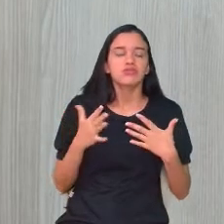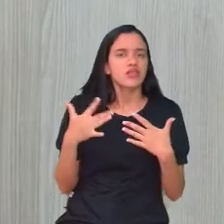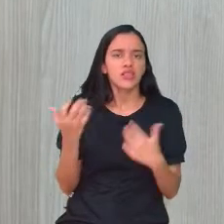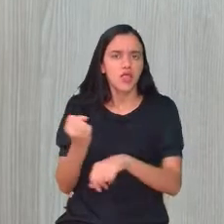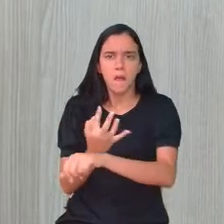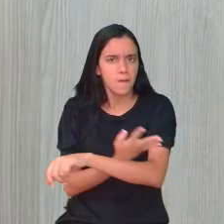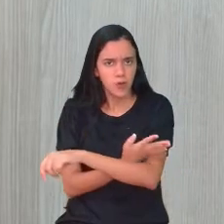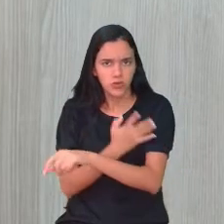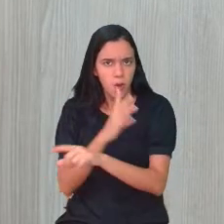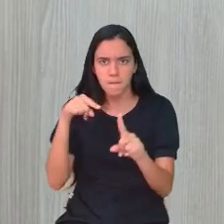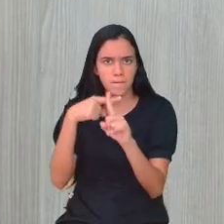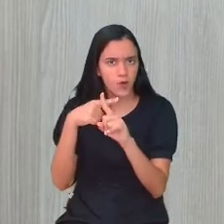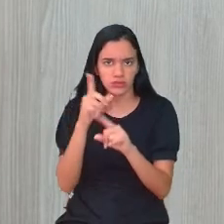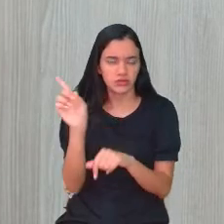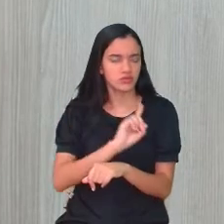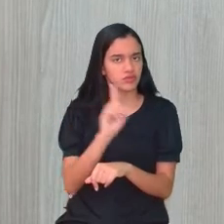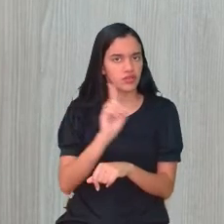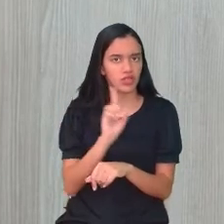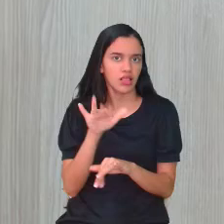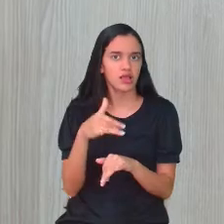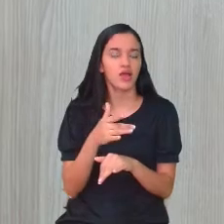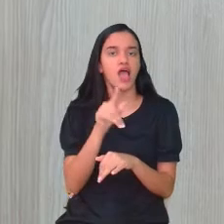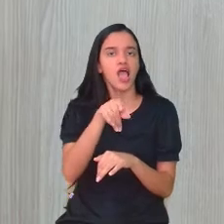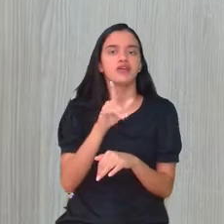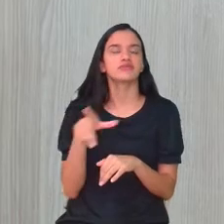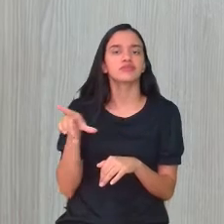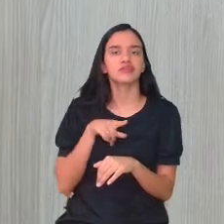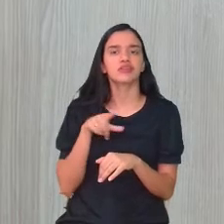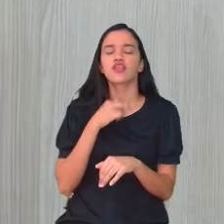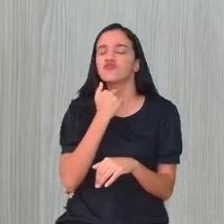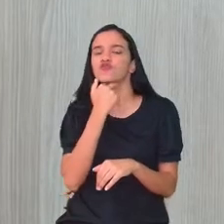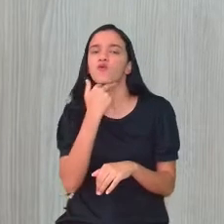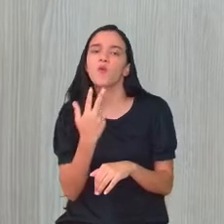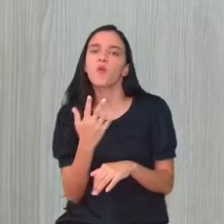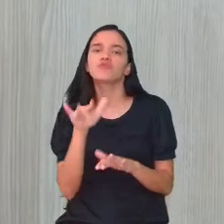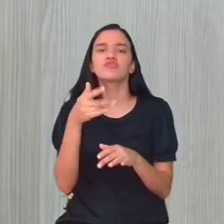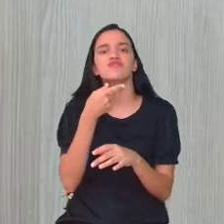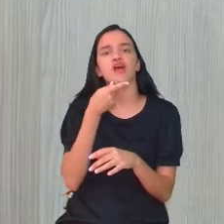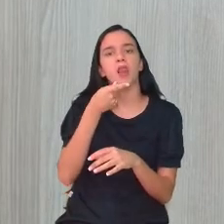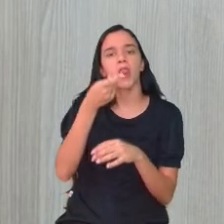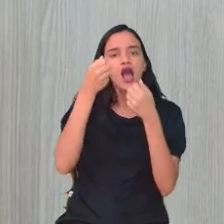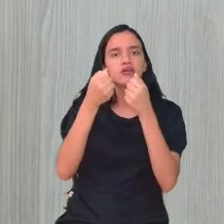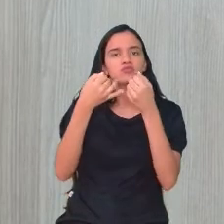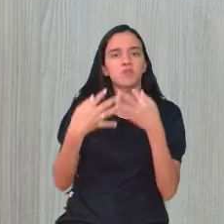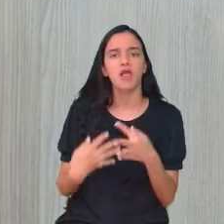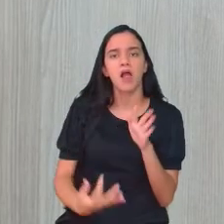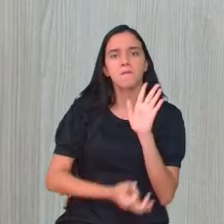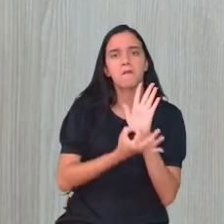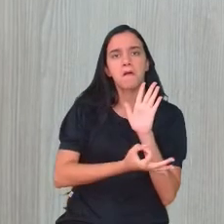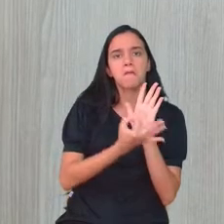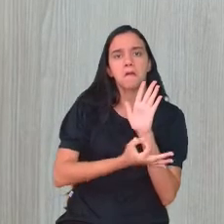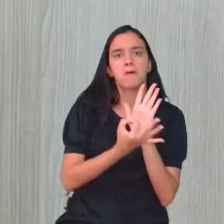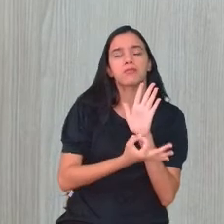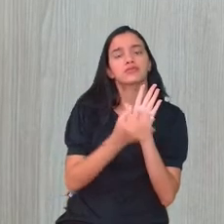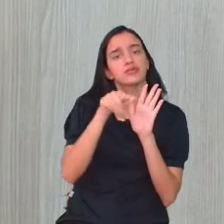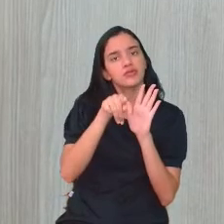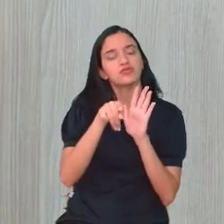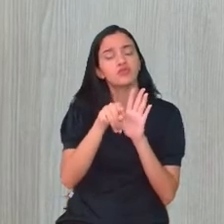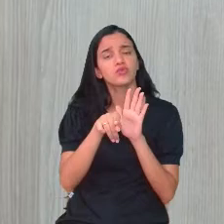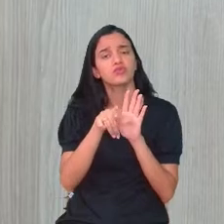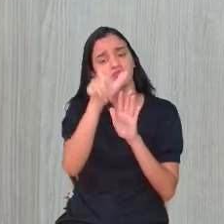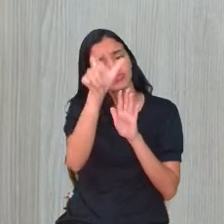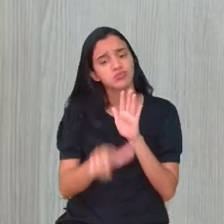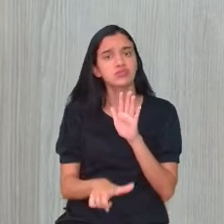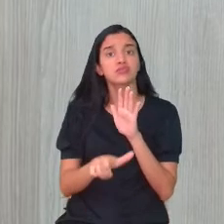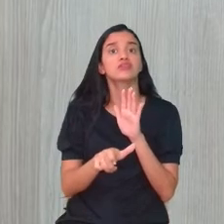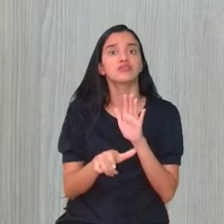emoção positiva, vamos dizer assim, né? É. De você ter voz, de você poder falar, de você poder ser você